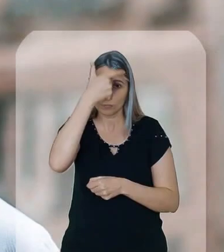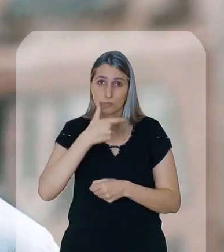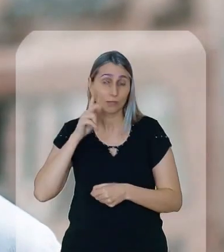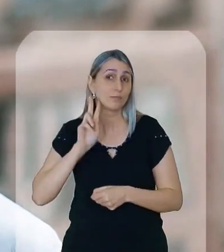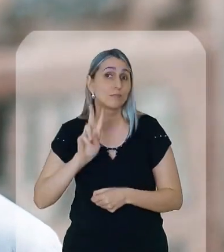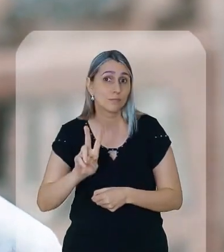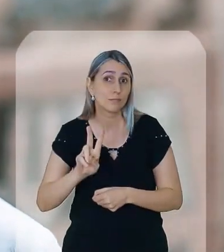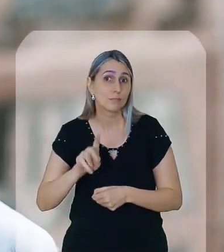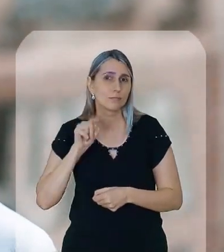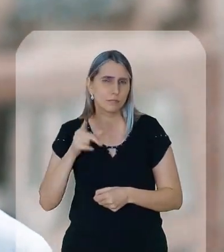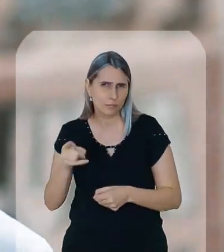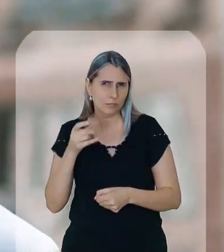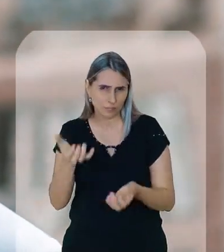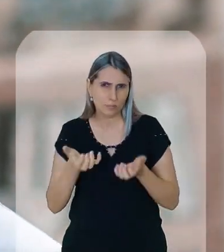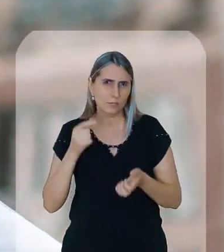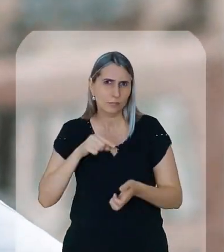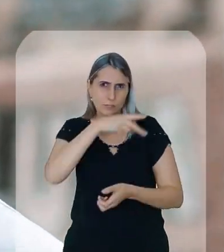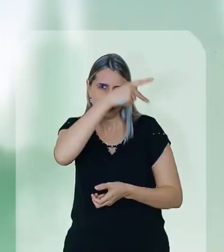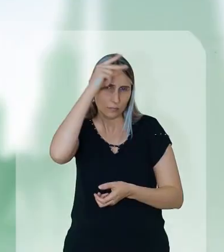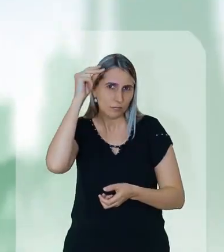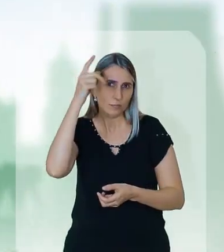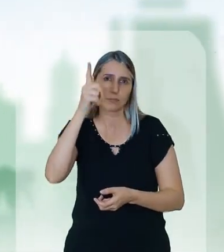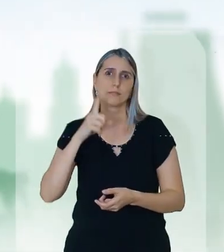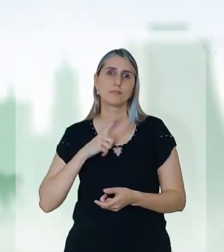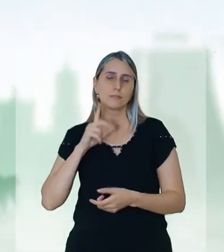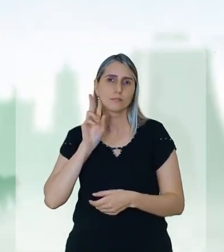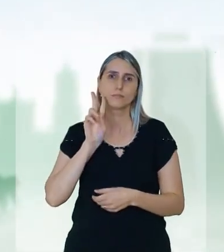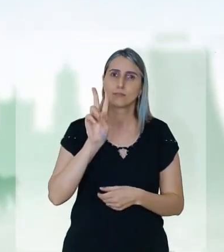Sou o Walter e eu quero ser esse prefeito.